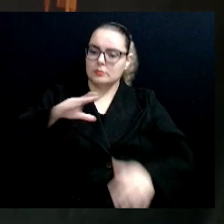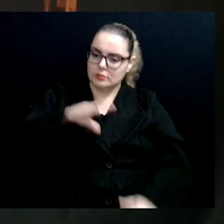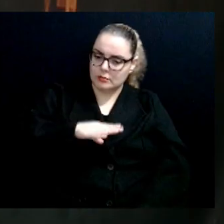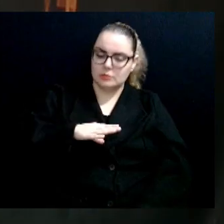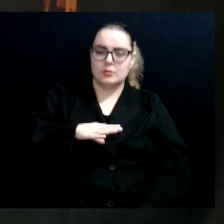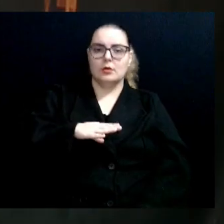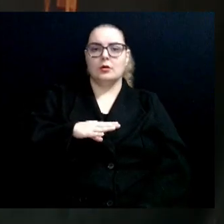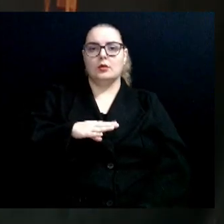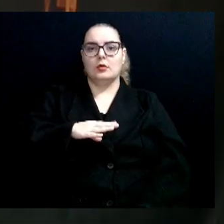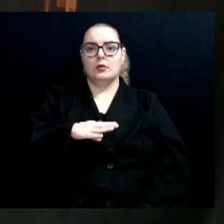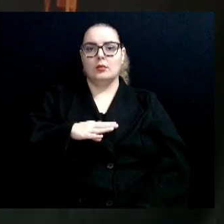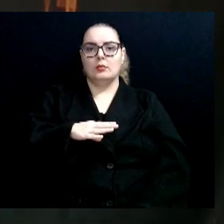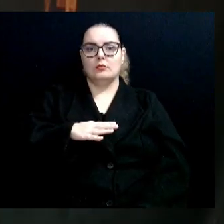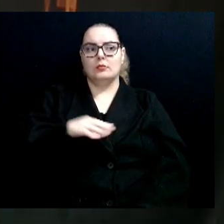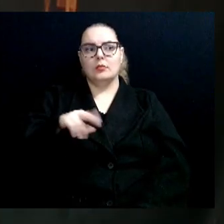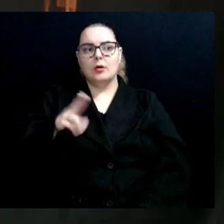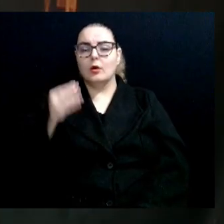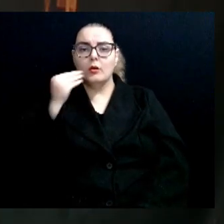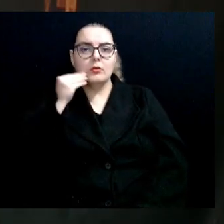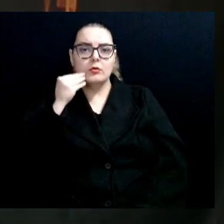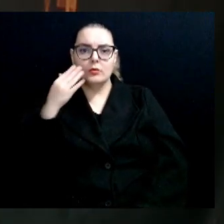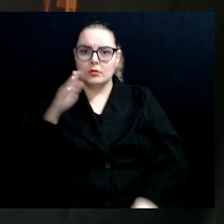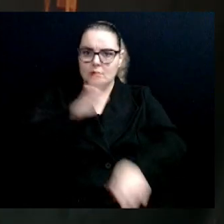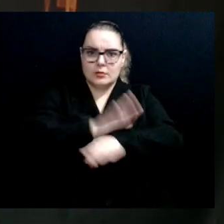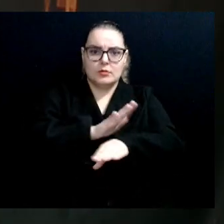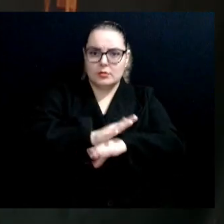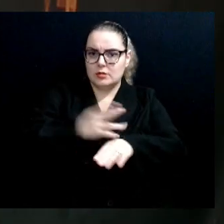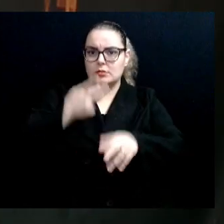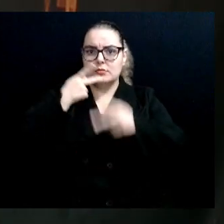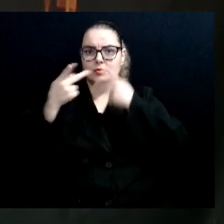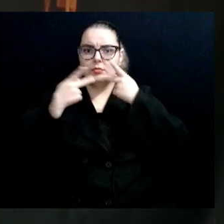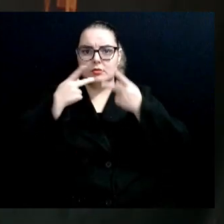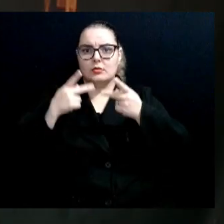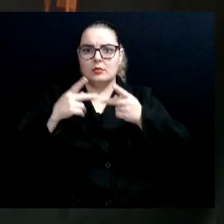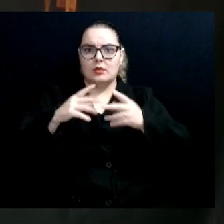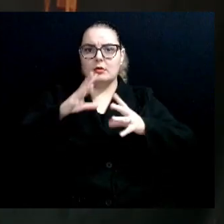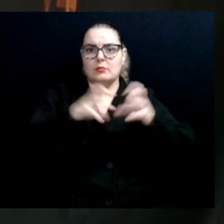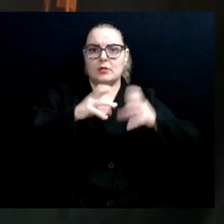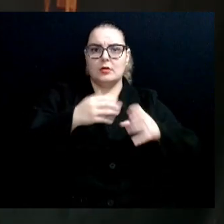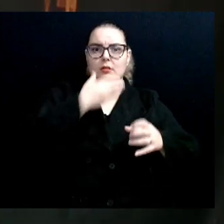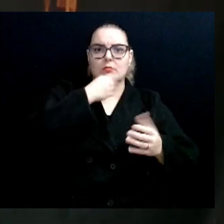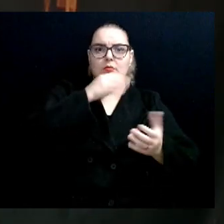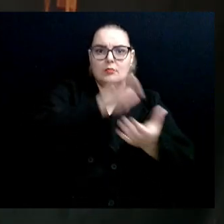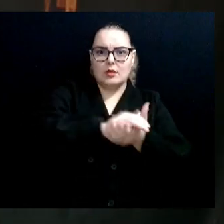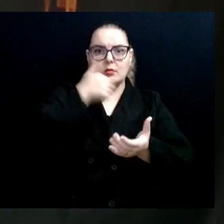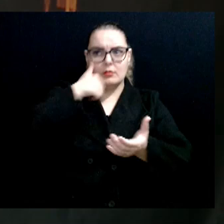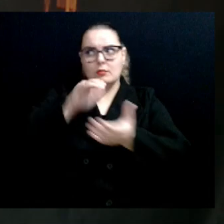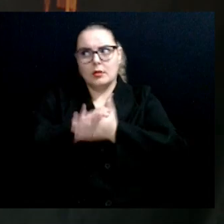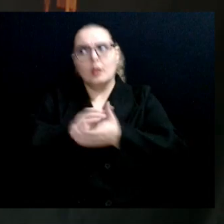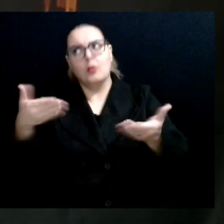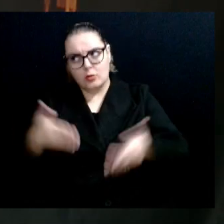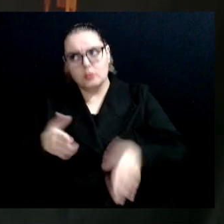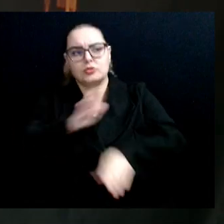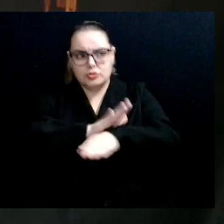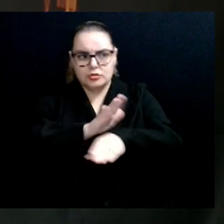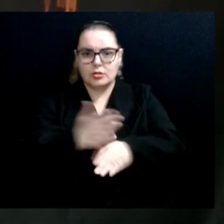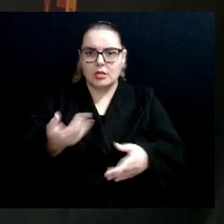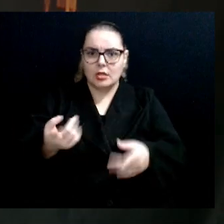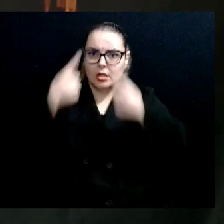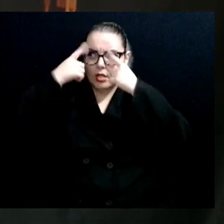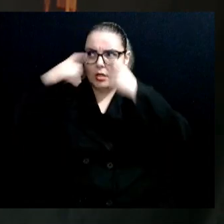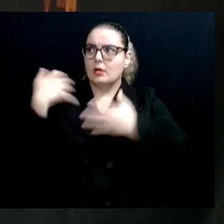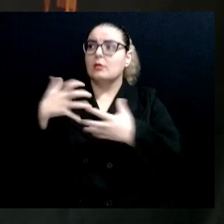Ou então tenta intervir. A gente fala que briga de marido e mulher, a gente hoje mete a colher. E aí, na violência contra o idoso, a